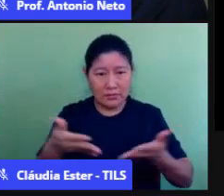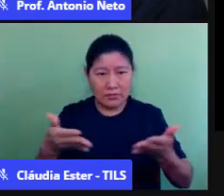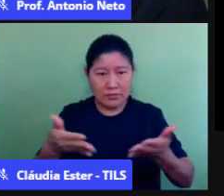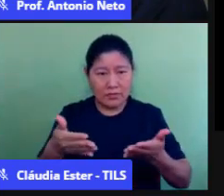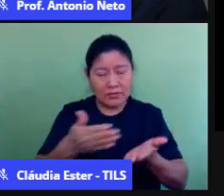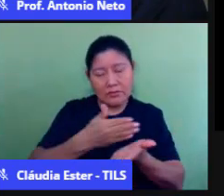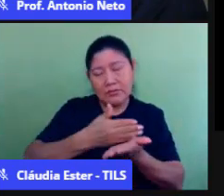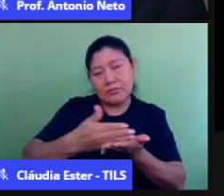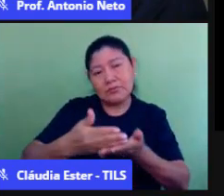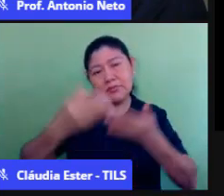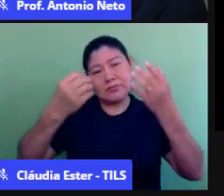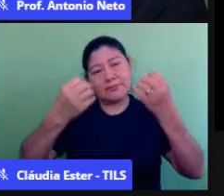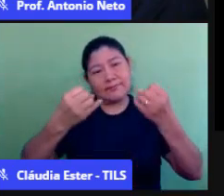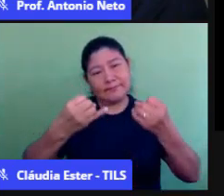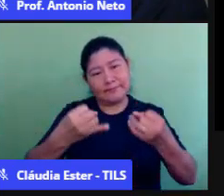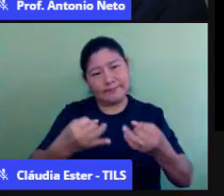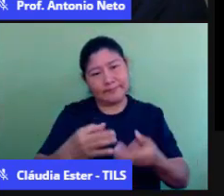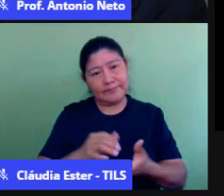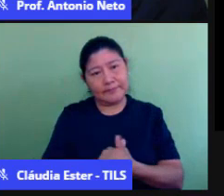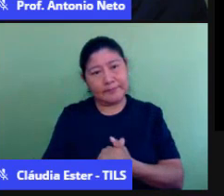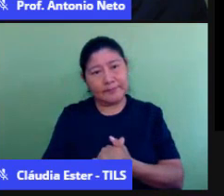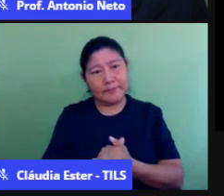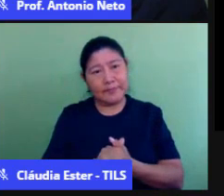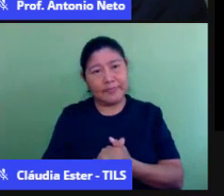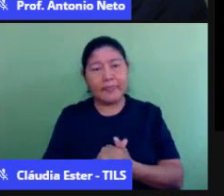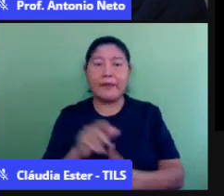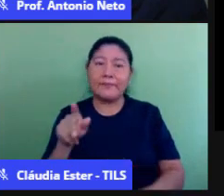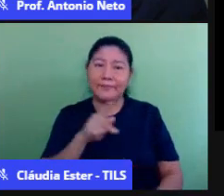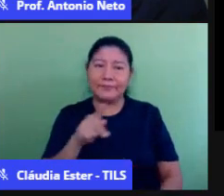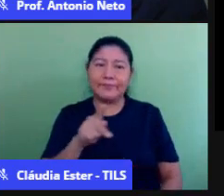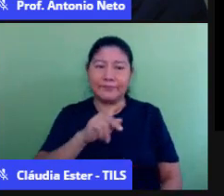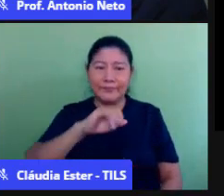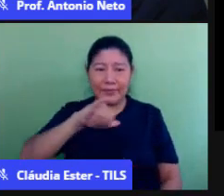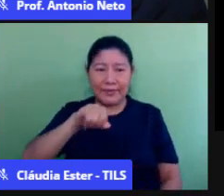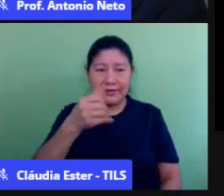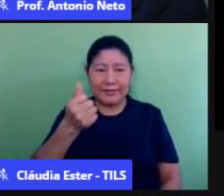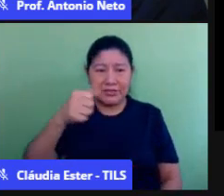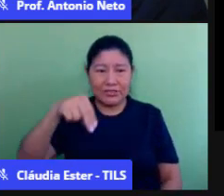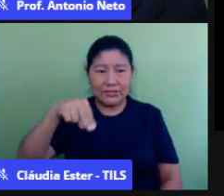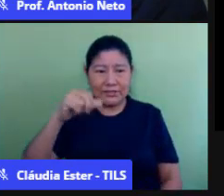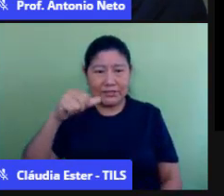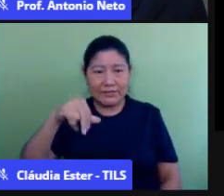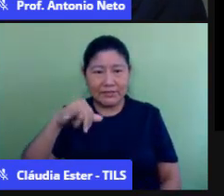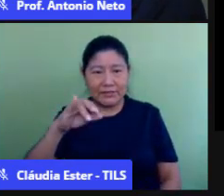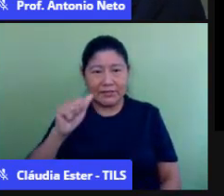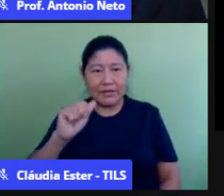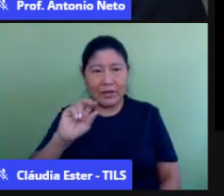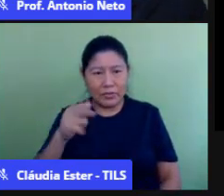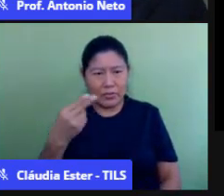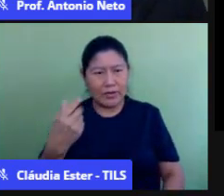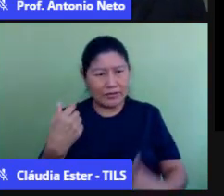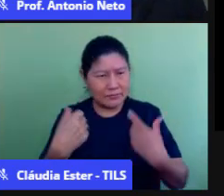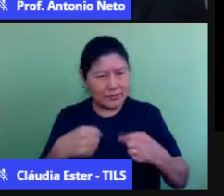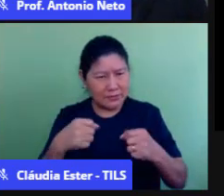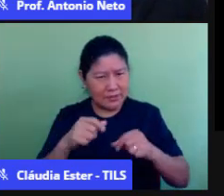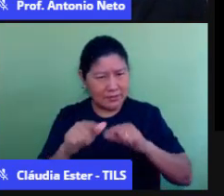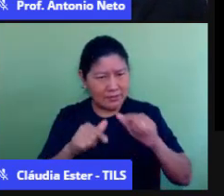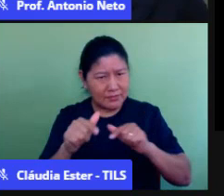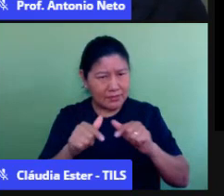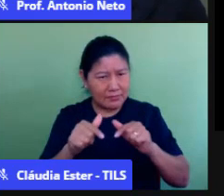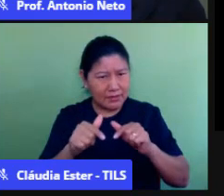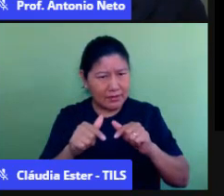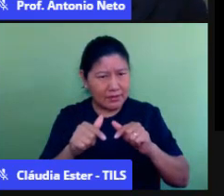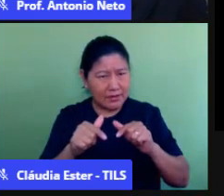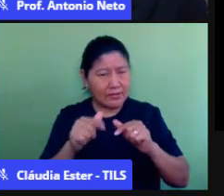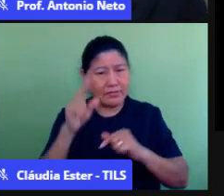daí. Então, Janine, você está falando para nós que nós temos que trabalhar com a história não fato pelo